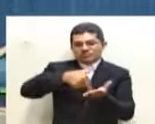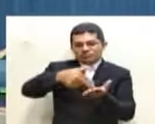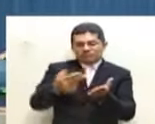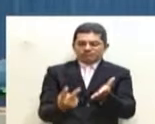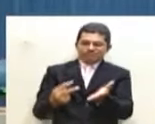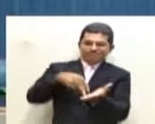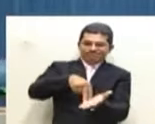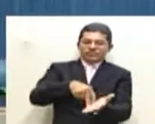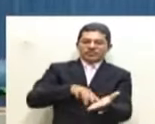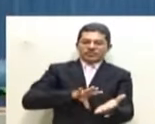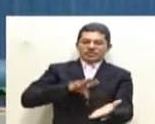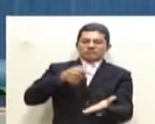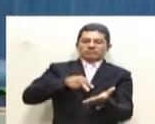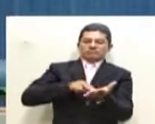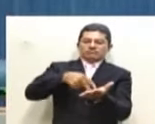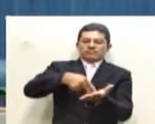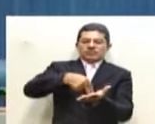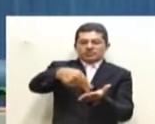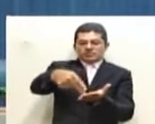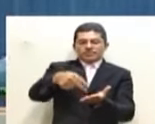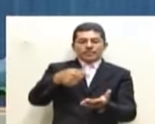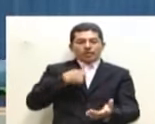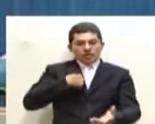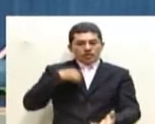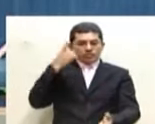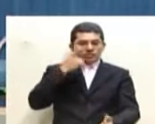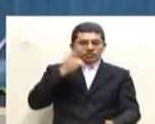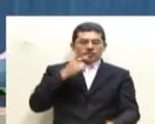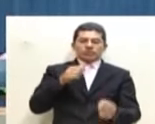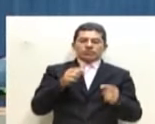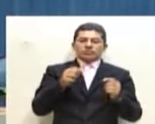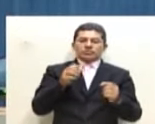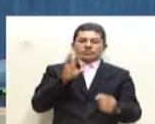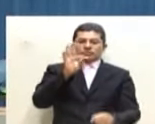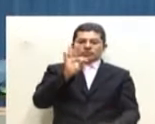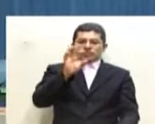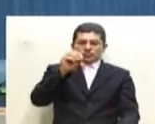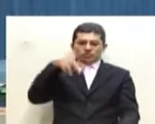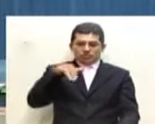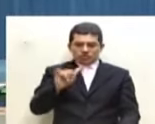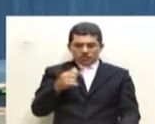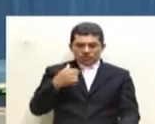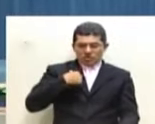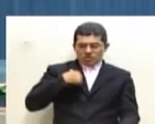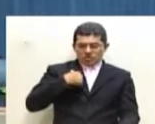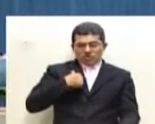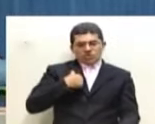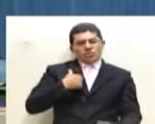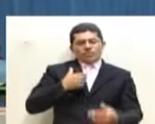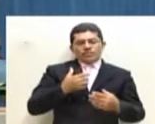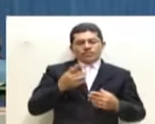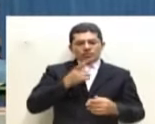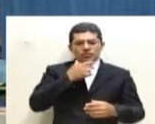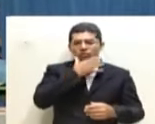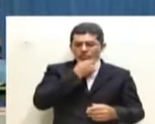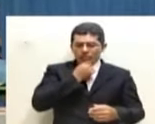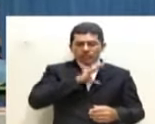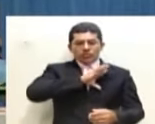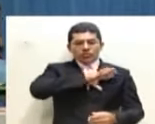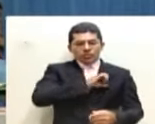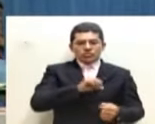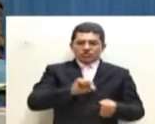A dedicação. Eu, deputado Tony, sou um homem dedicado ao que faço,